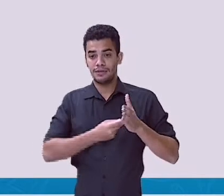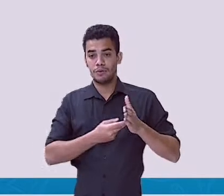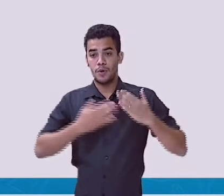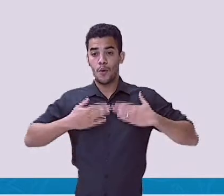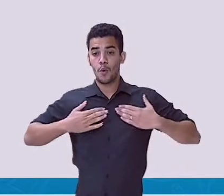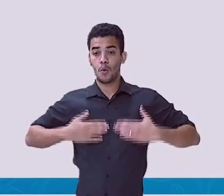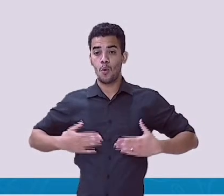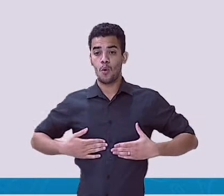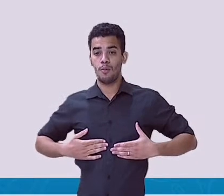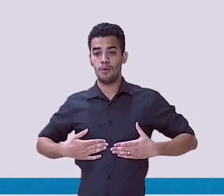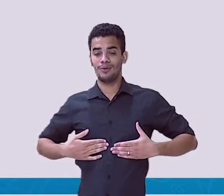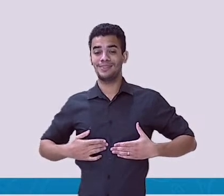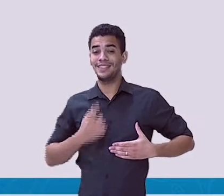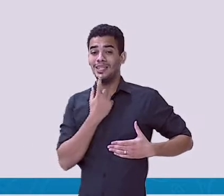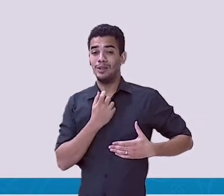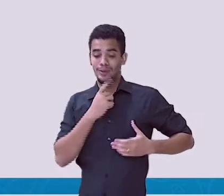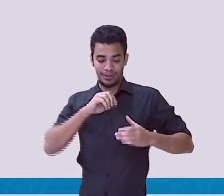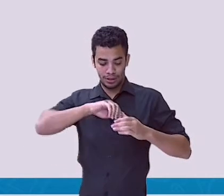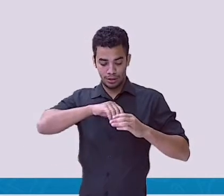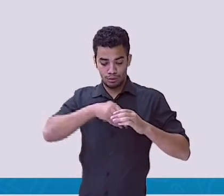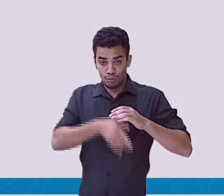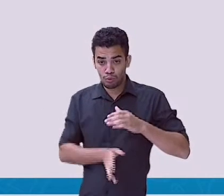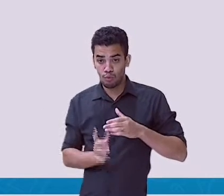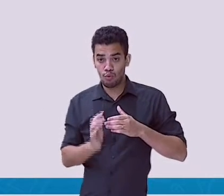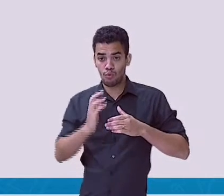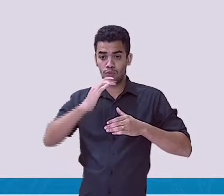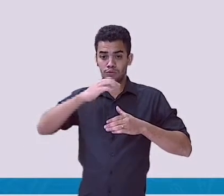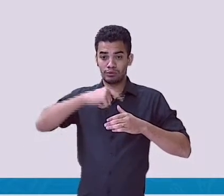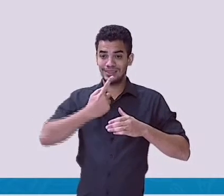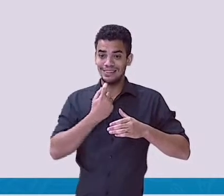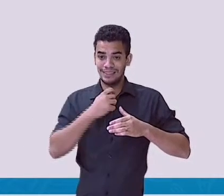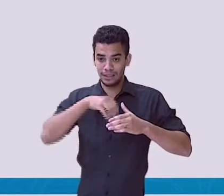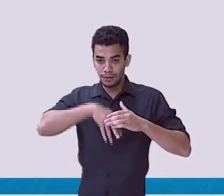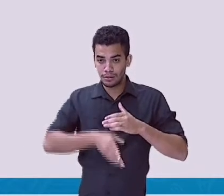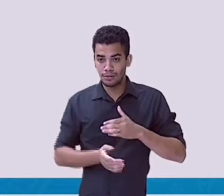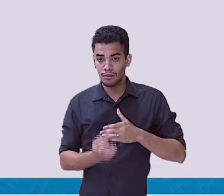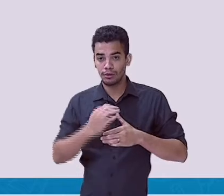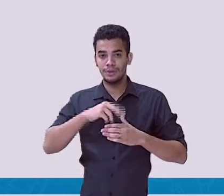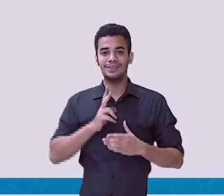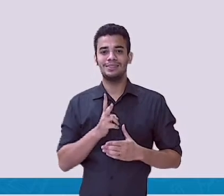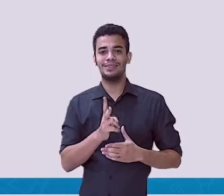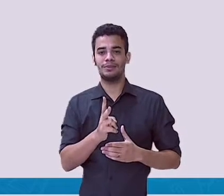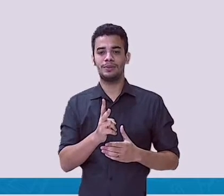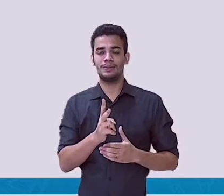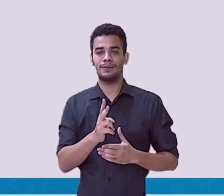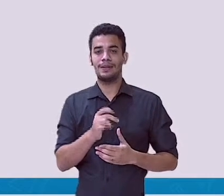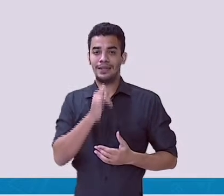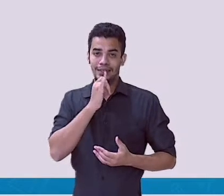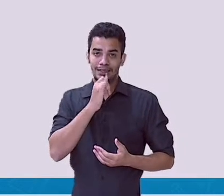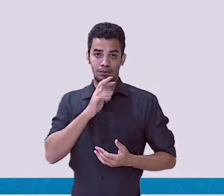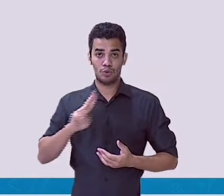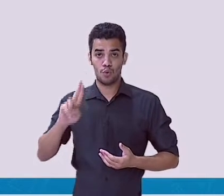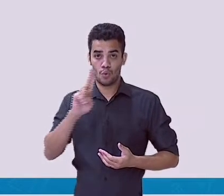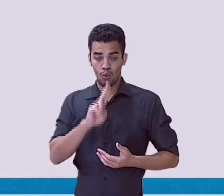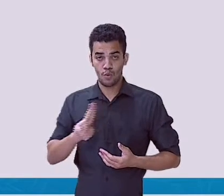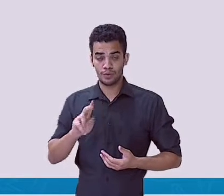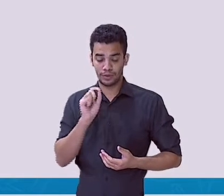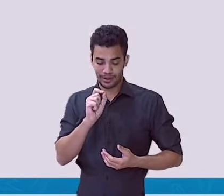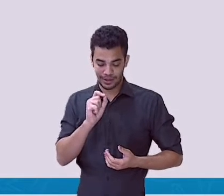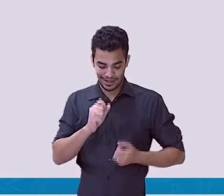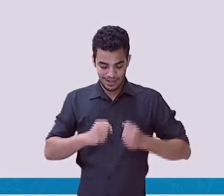maneira? Com o auxílio das artérias e das veias, o sangue ele vai passar de um lugar,